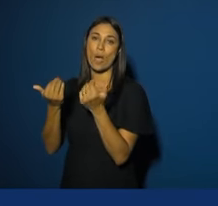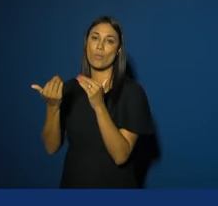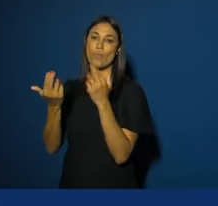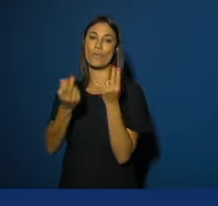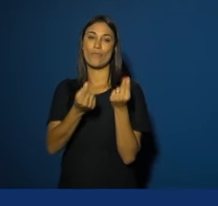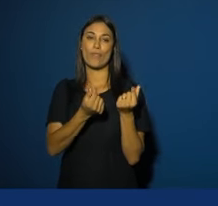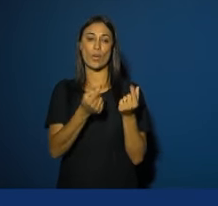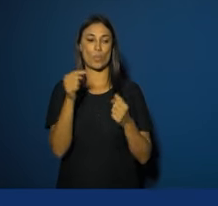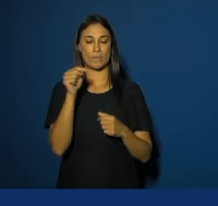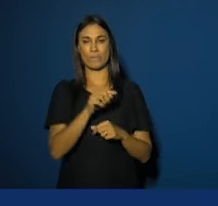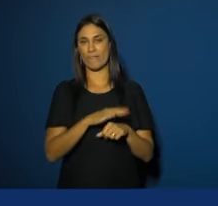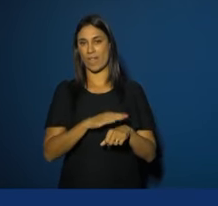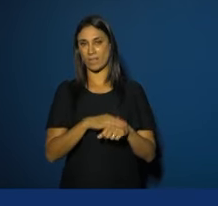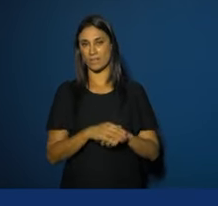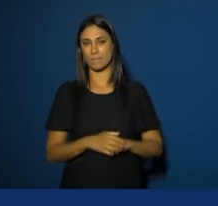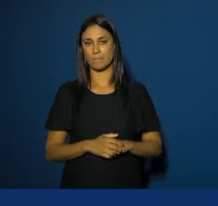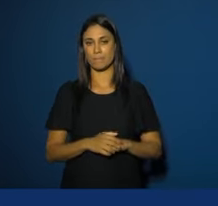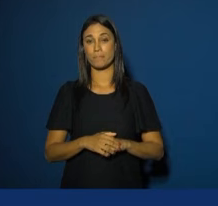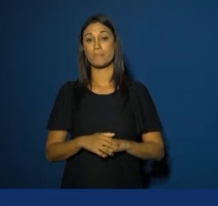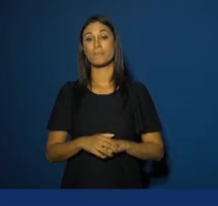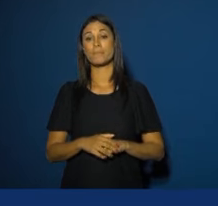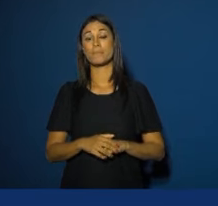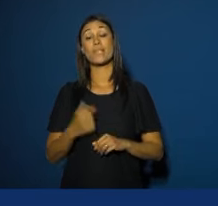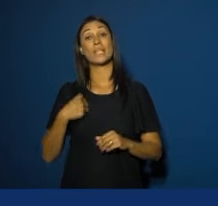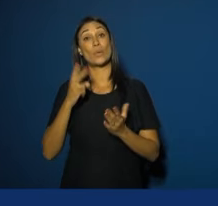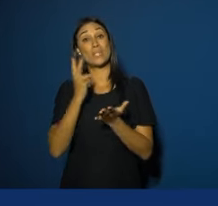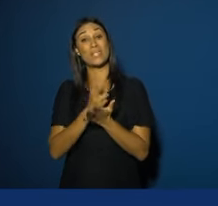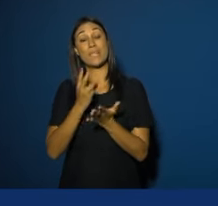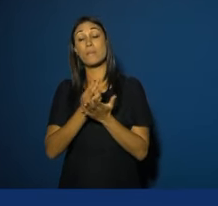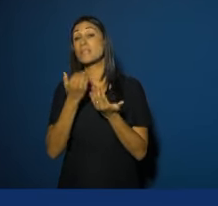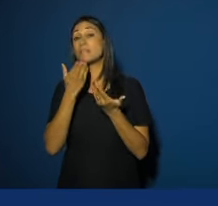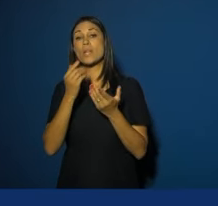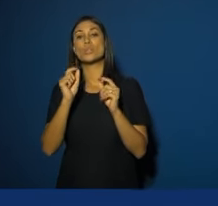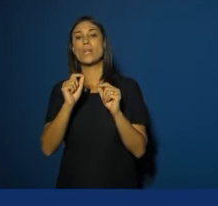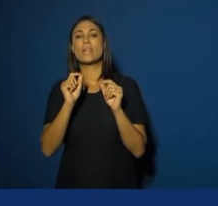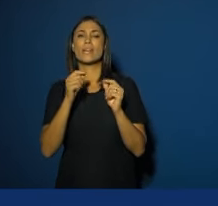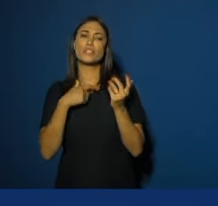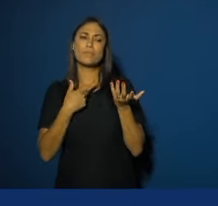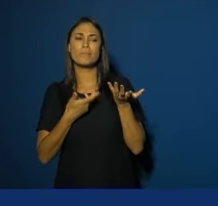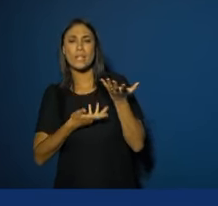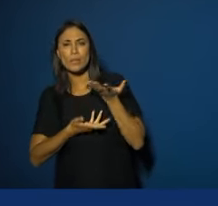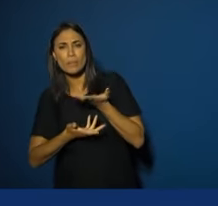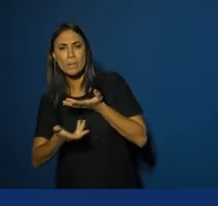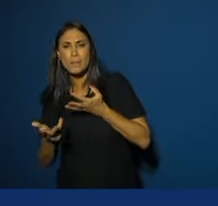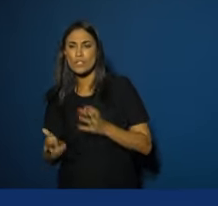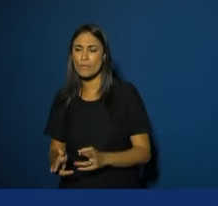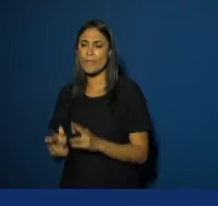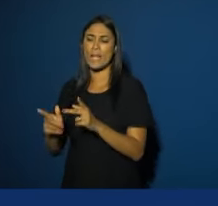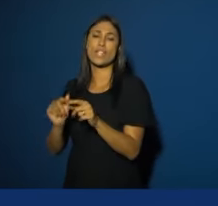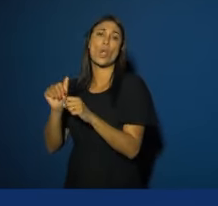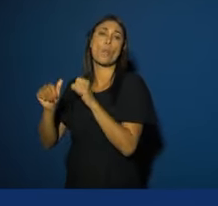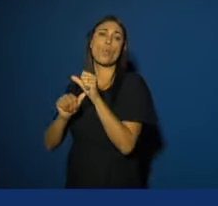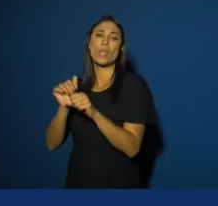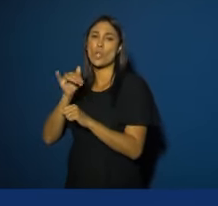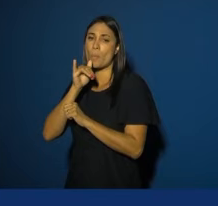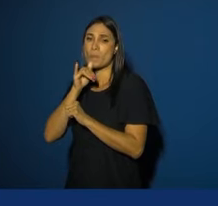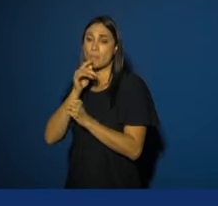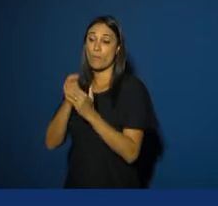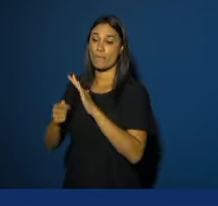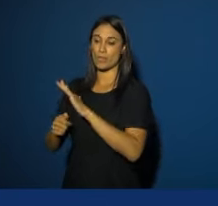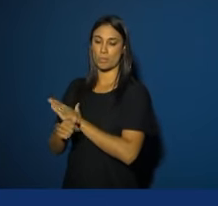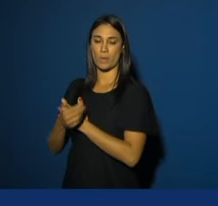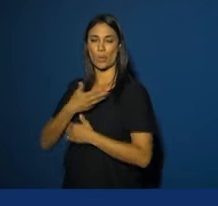o denit realiza eles sempre pedem que a gente dê um tratamento diferente mudando a lógica do